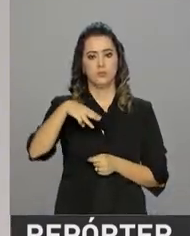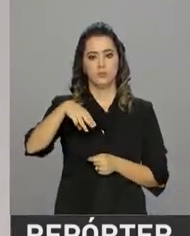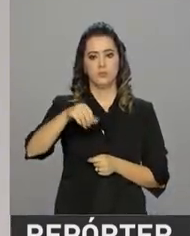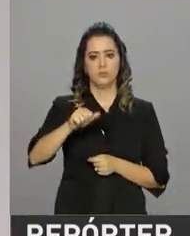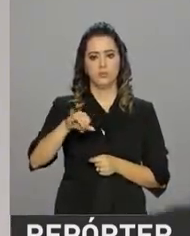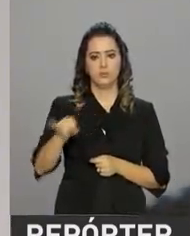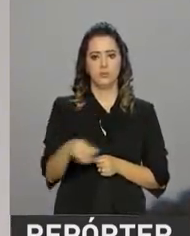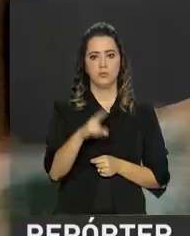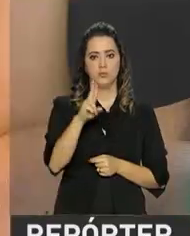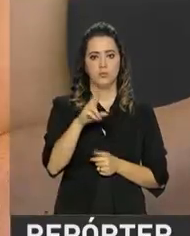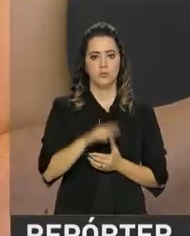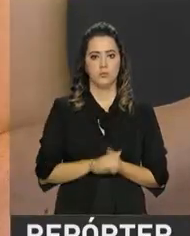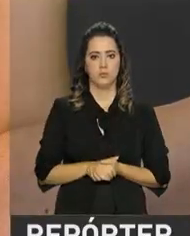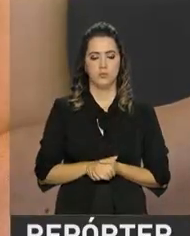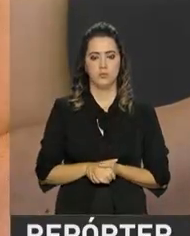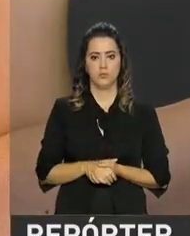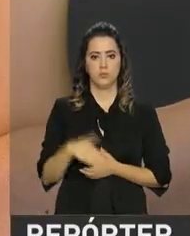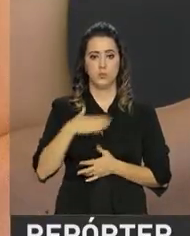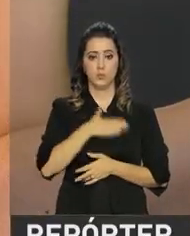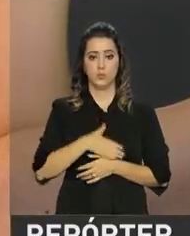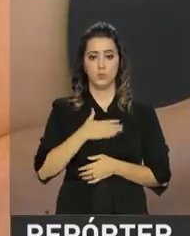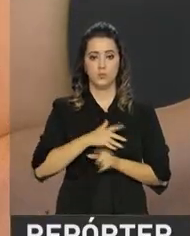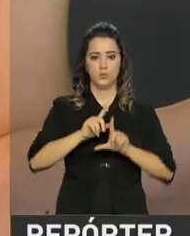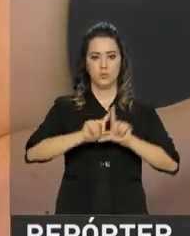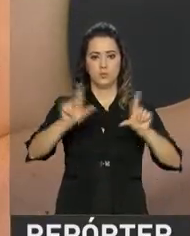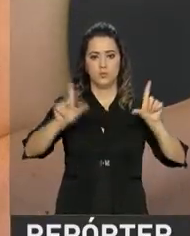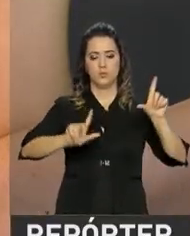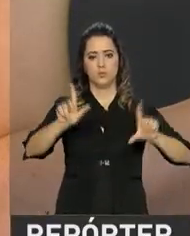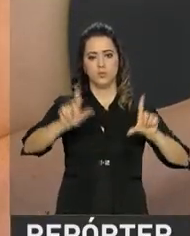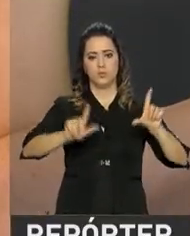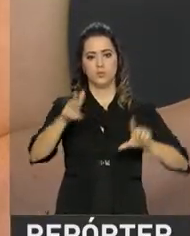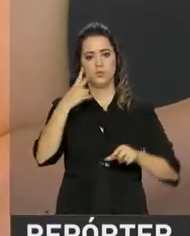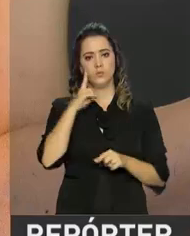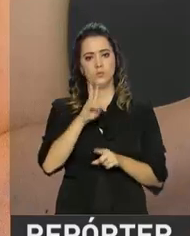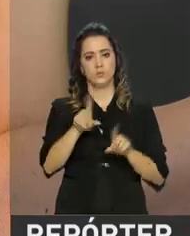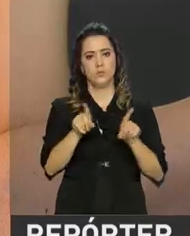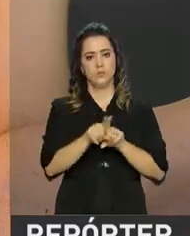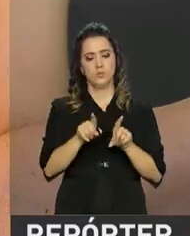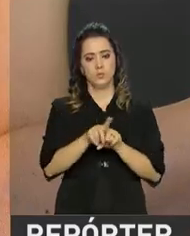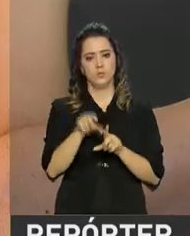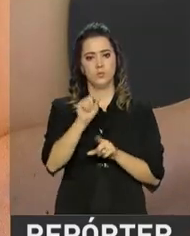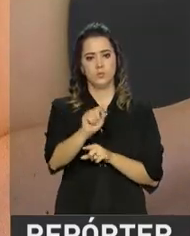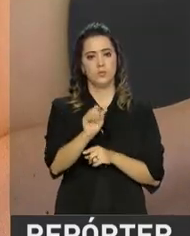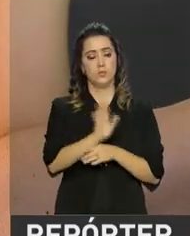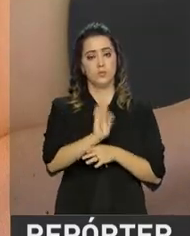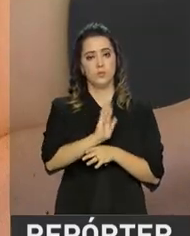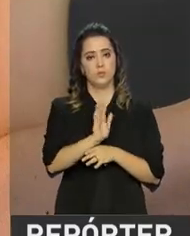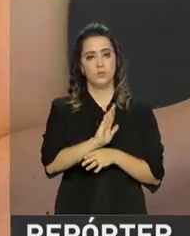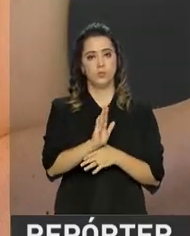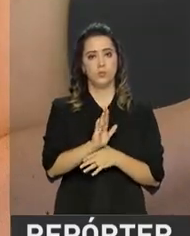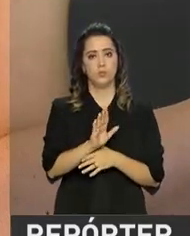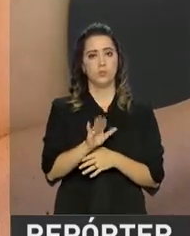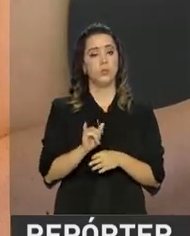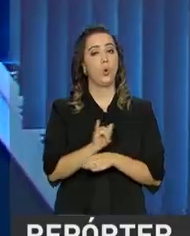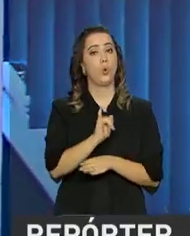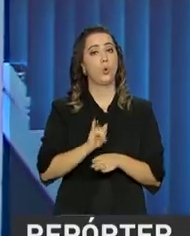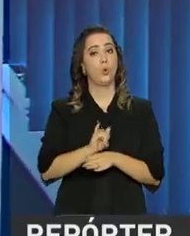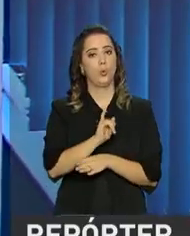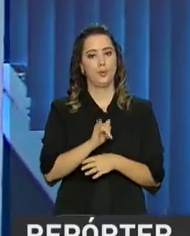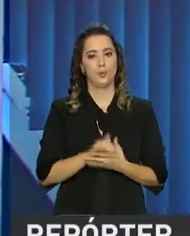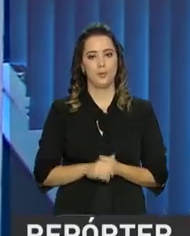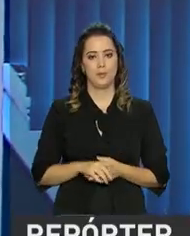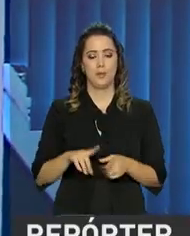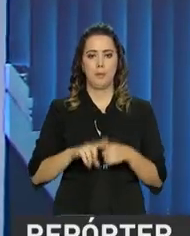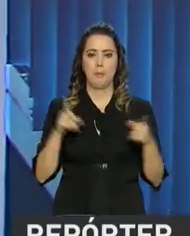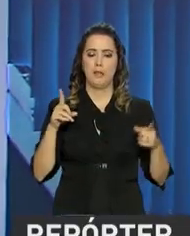de 7 anos. Eu gosto de assistir televisão e de assistir vídeos no YouTube. Mas